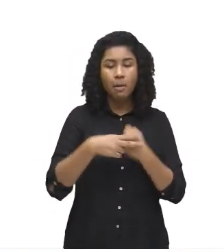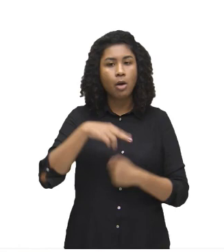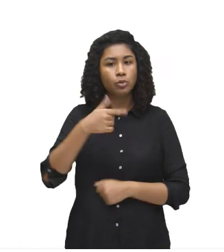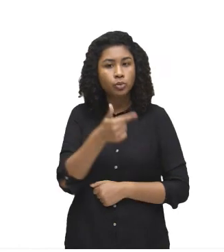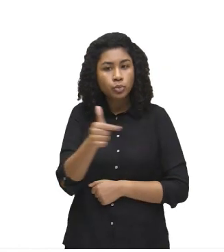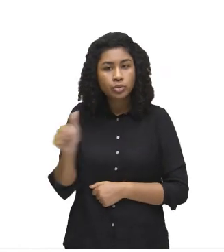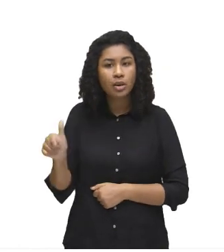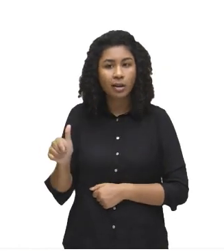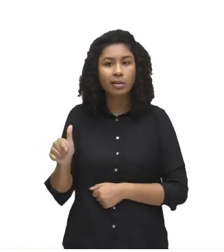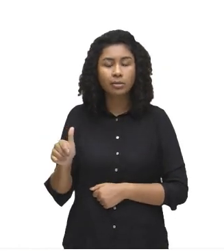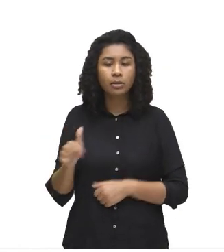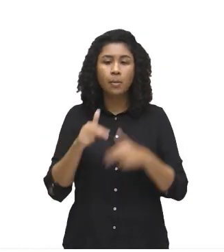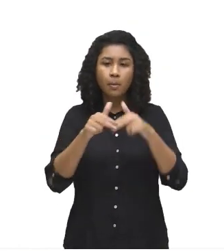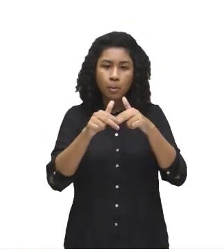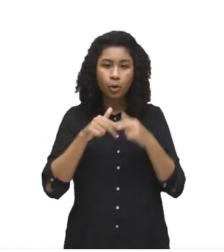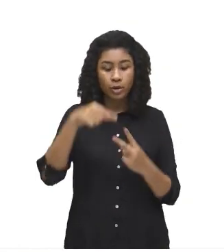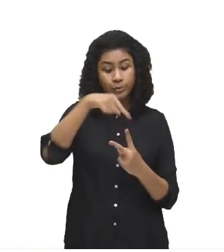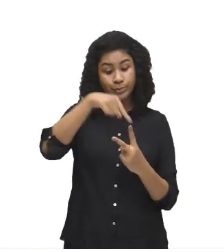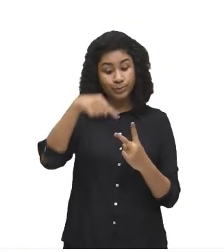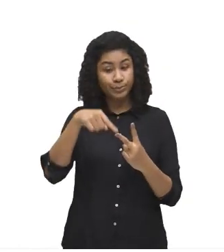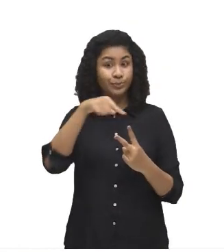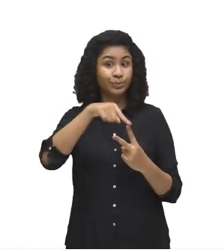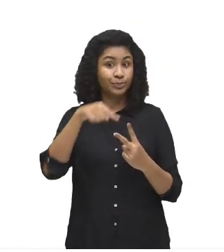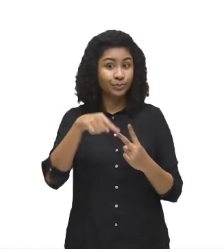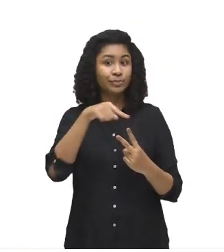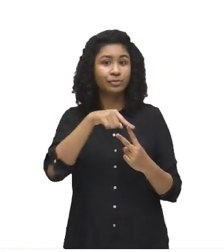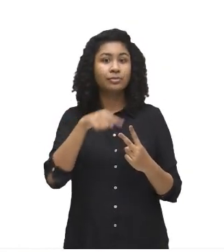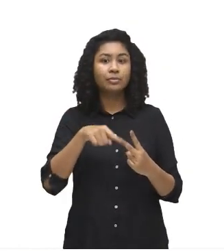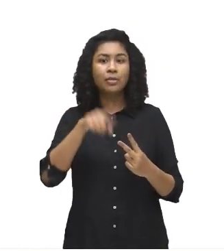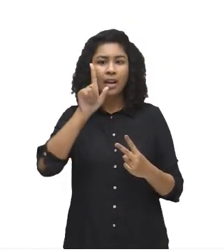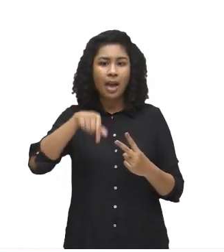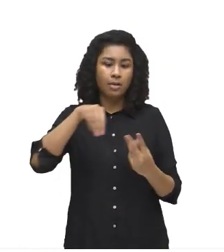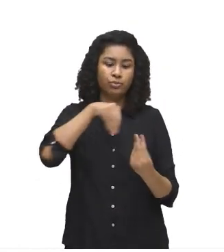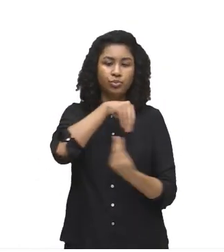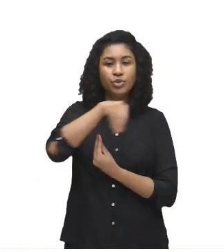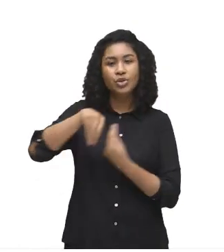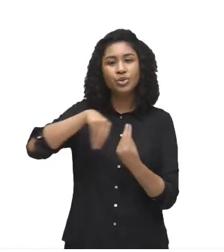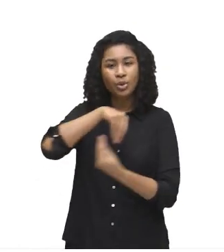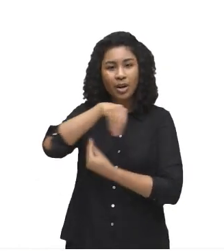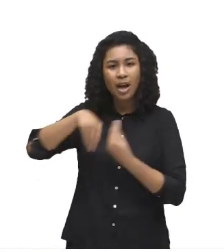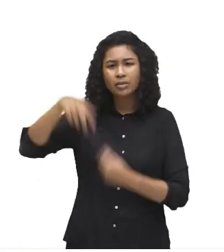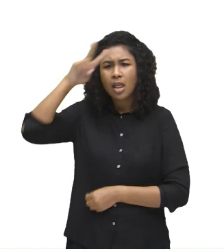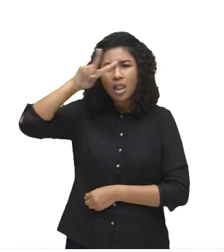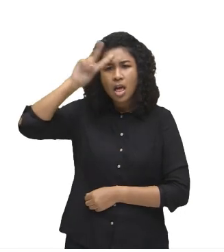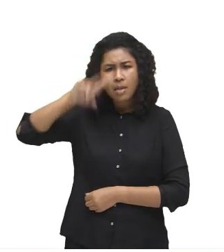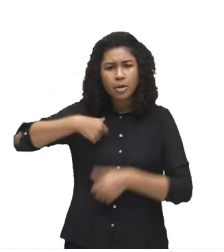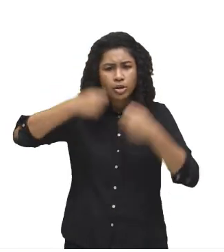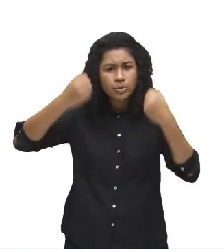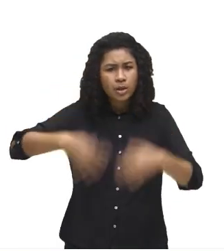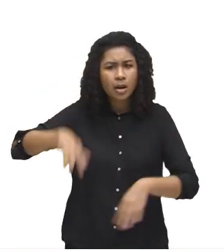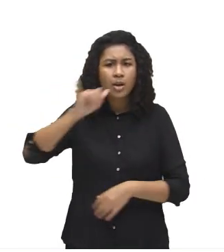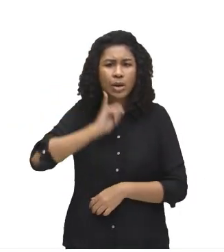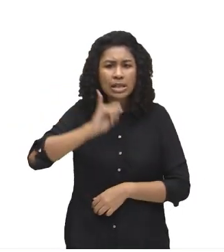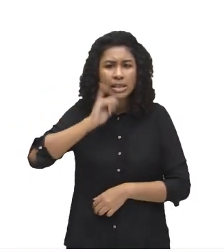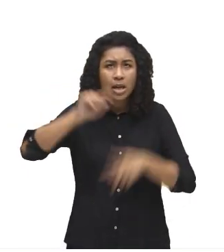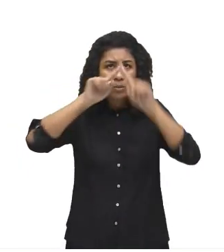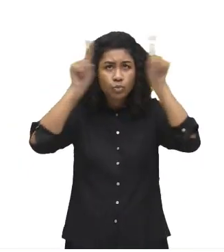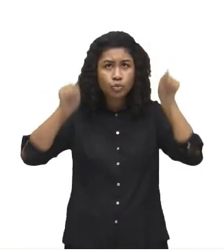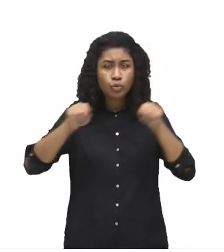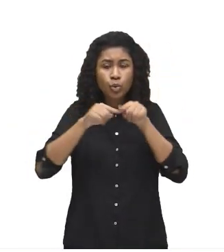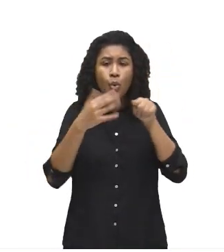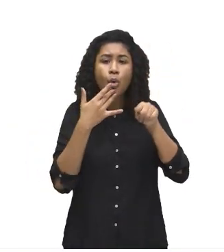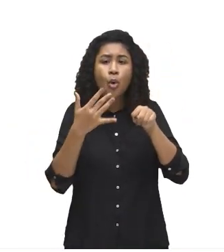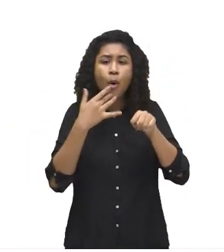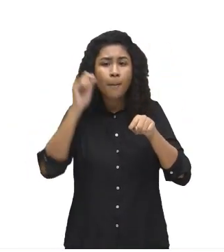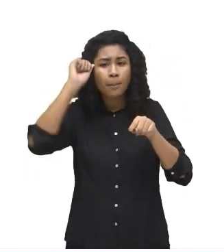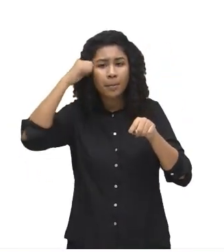nós chamamos de linguagem mista, como eu dei o exemplo também, né? Aquele fundo preto escrito luto, né? Também ali a linguagem